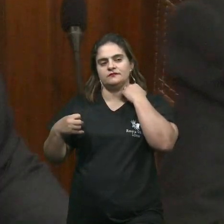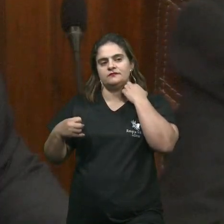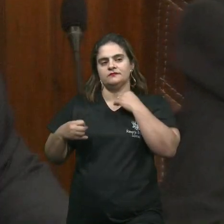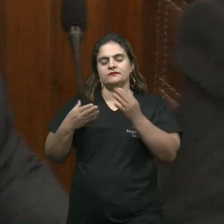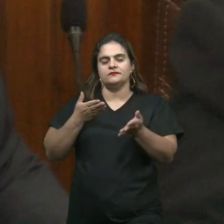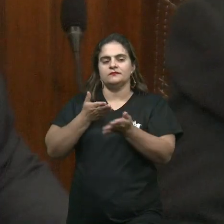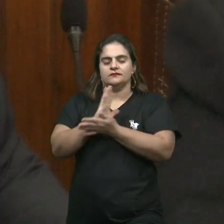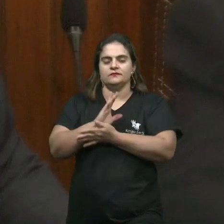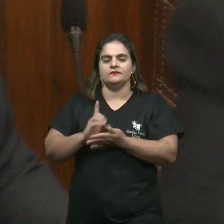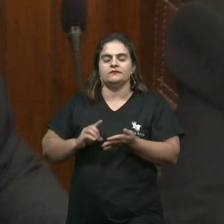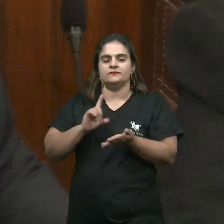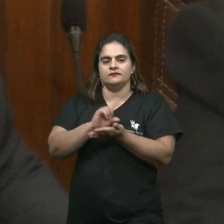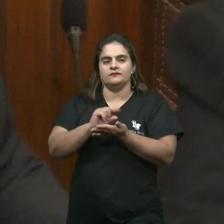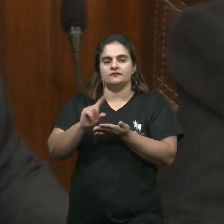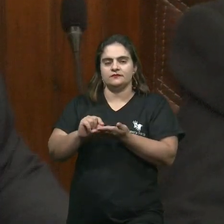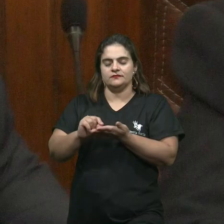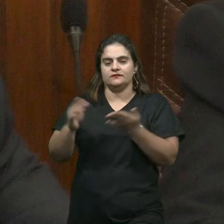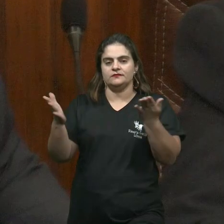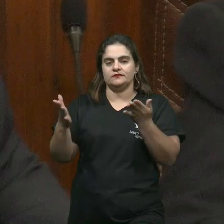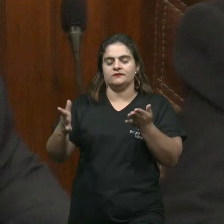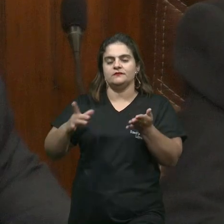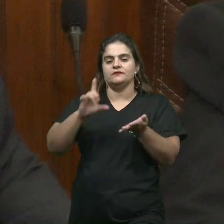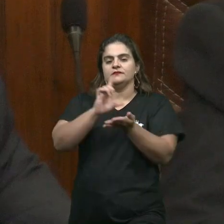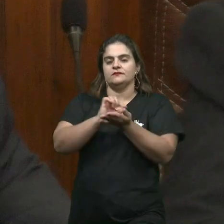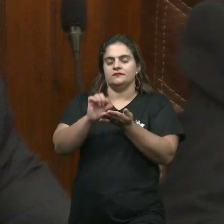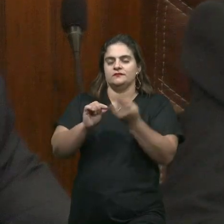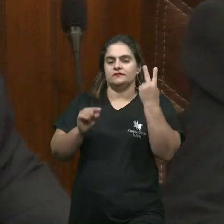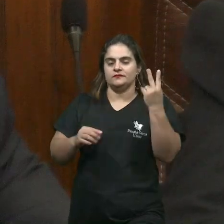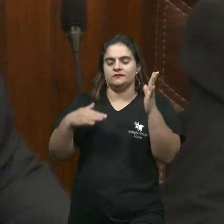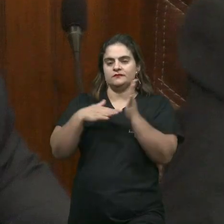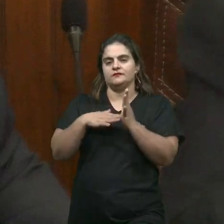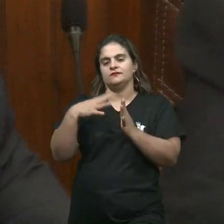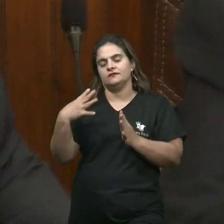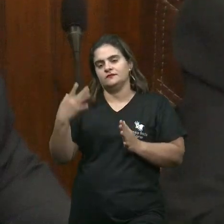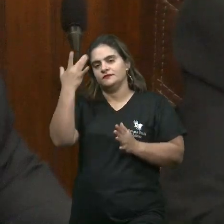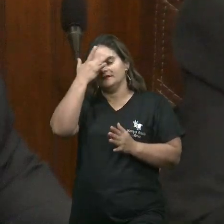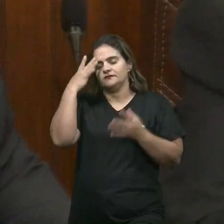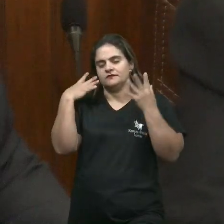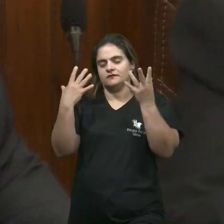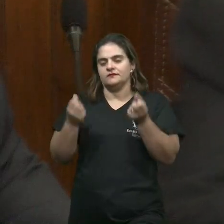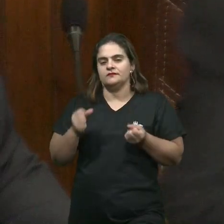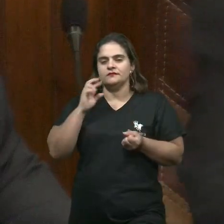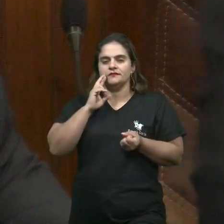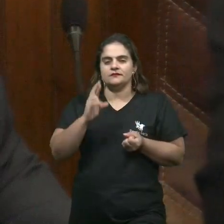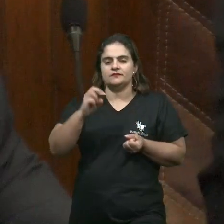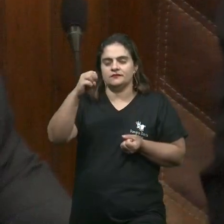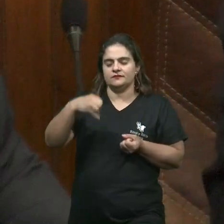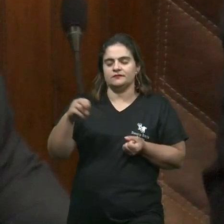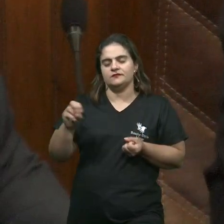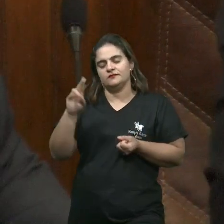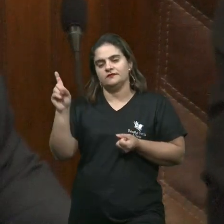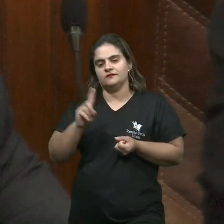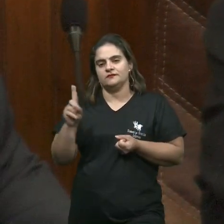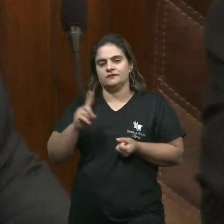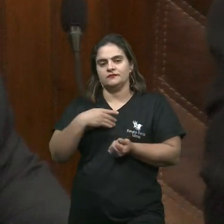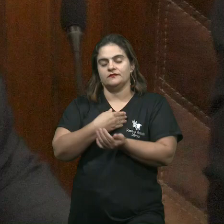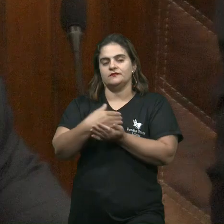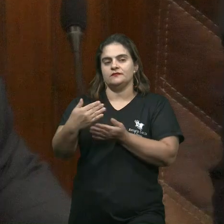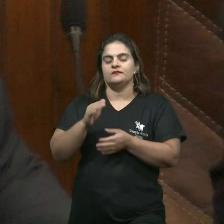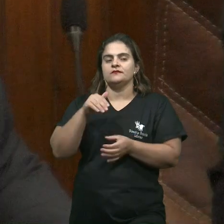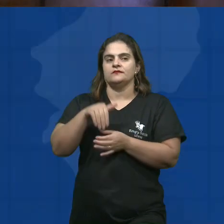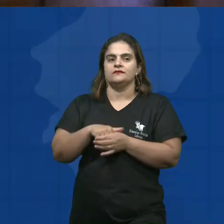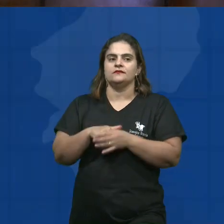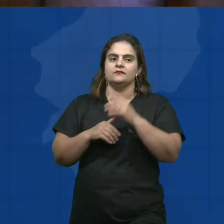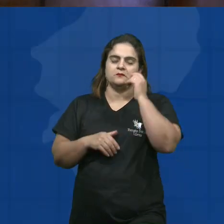Aprovado o artigo 1º, se a votação é o artigo 2º ao 4º, vereador que forem favoráveis responderão sim, aqueles que forem contrárias responderão não. A vereadora Vânia Ramos, para início da votação.